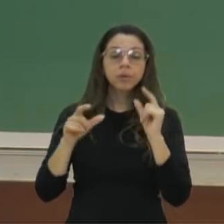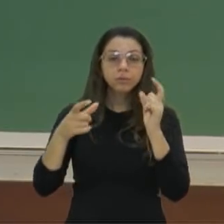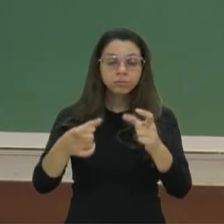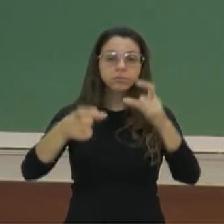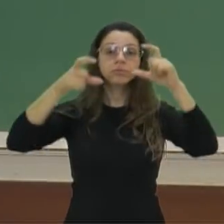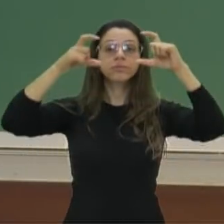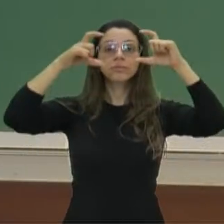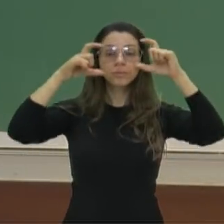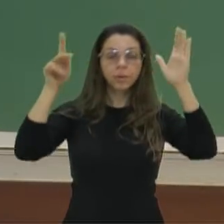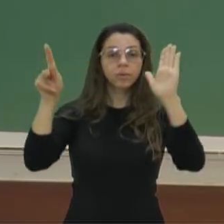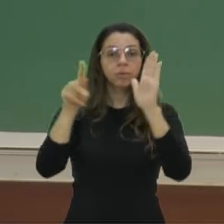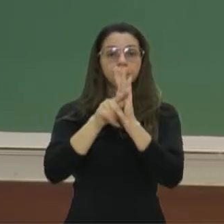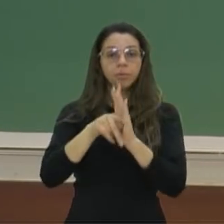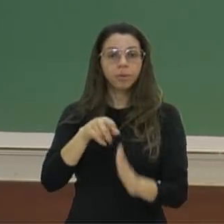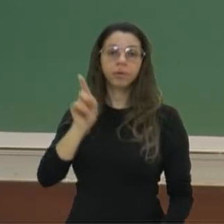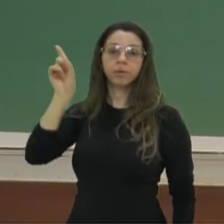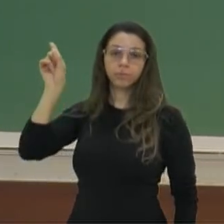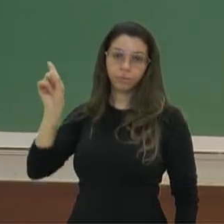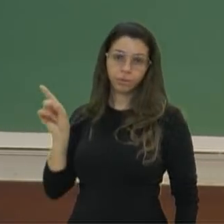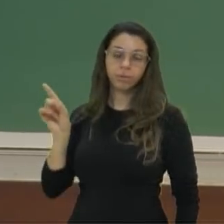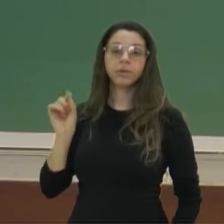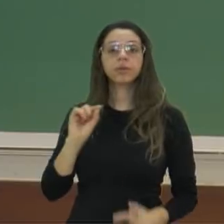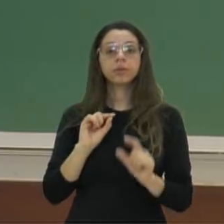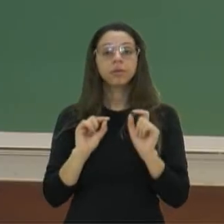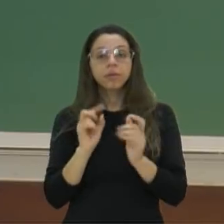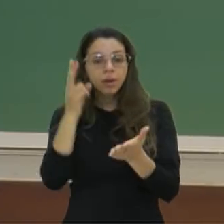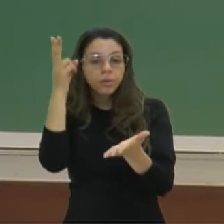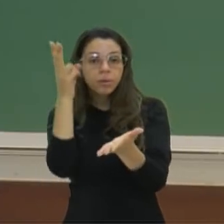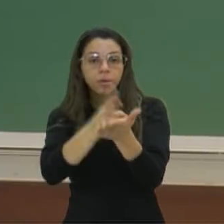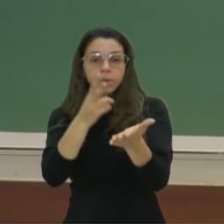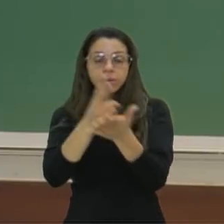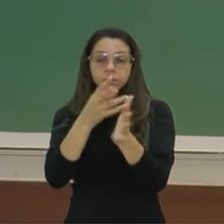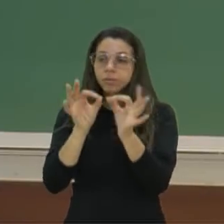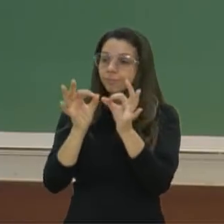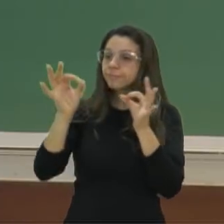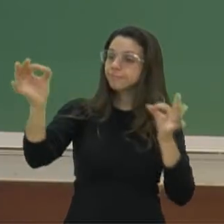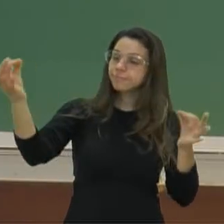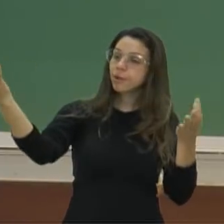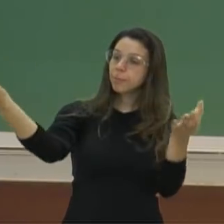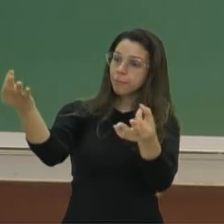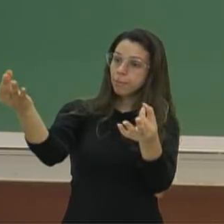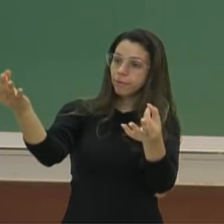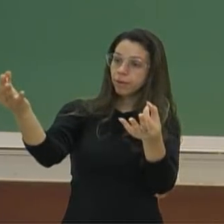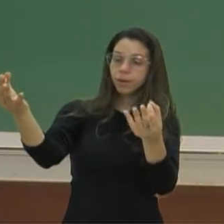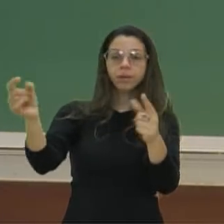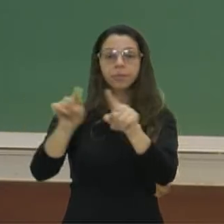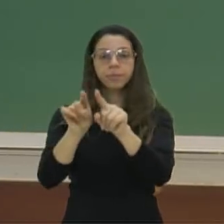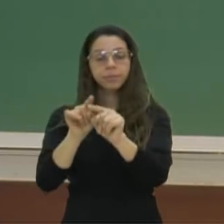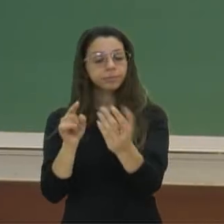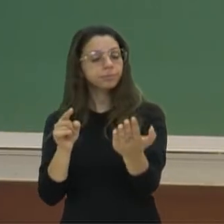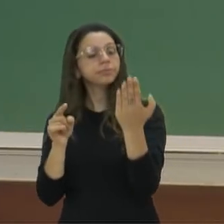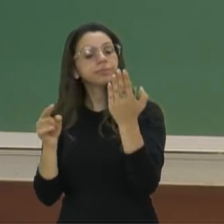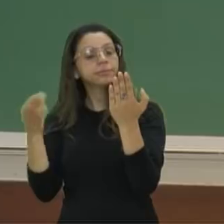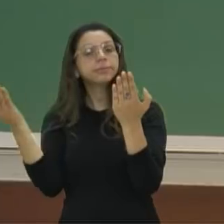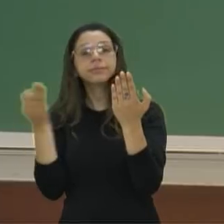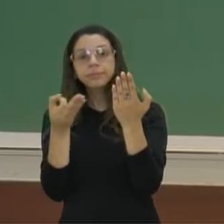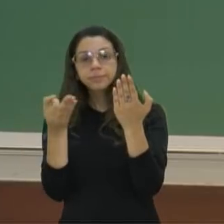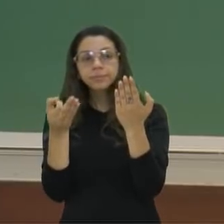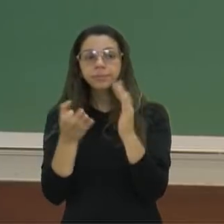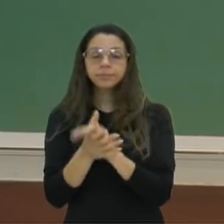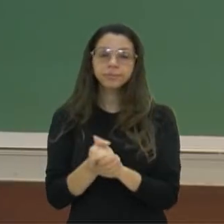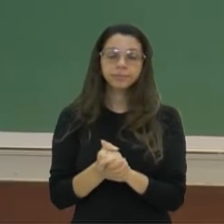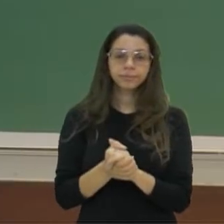lente para fazer a correção, ela vai continuar vendo muito bem de longe e vai ver muito bem de perto. E nós